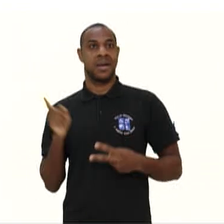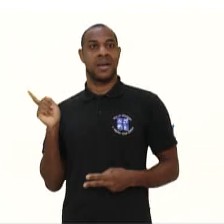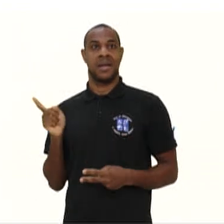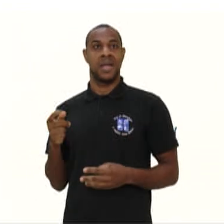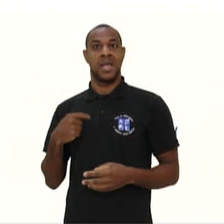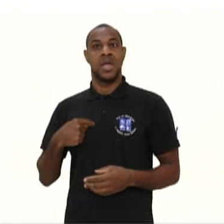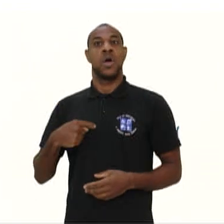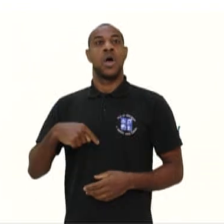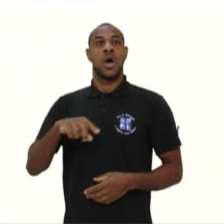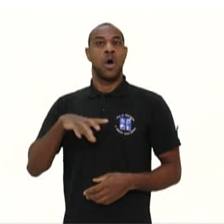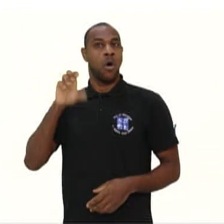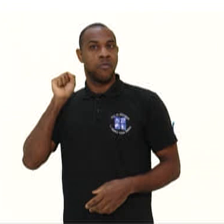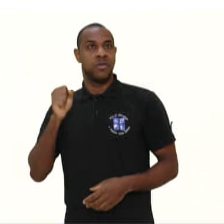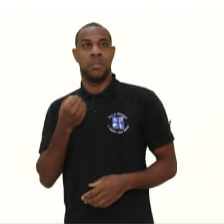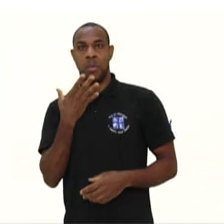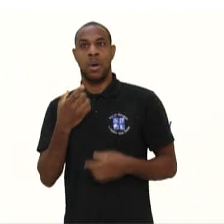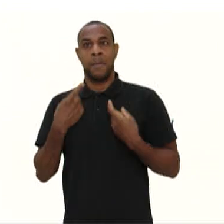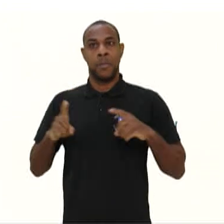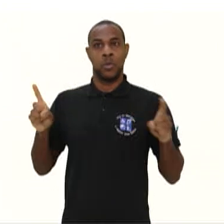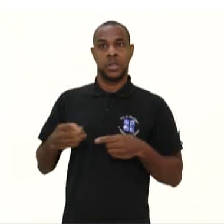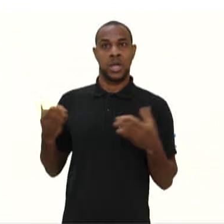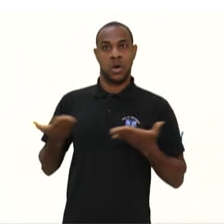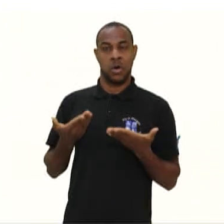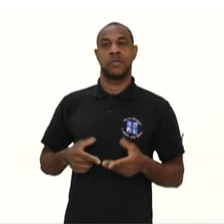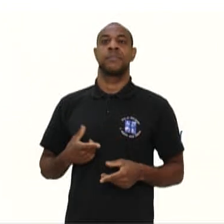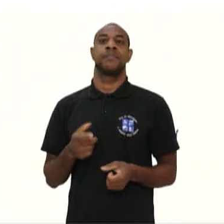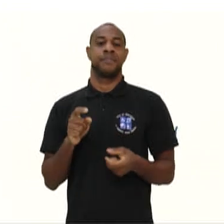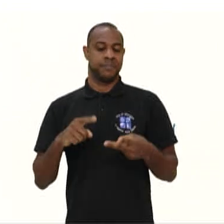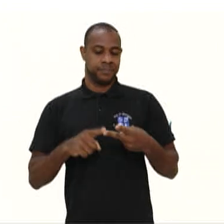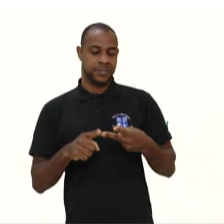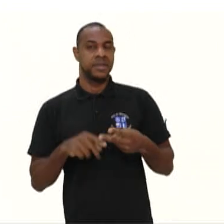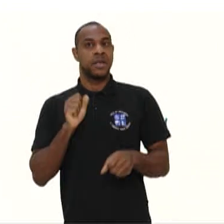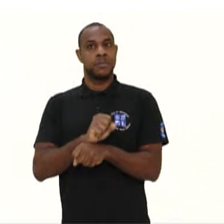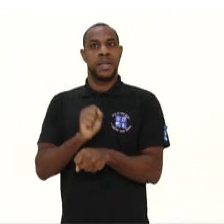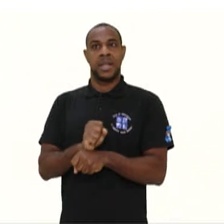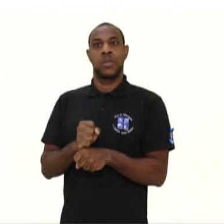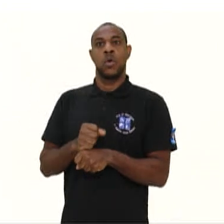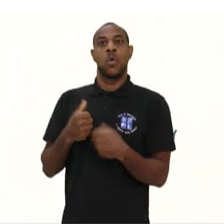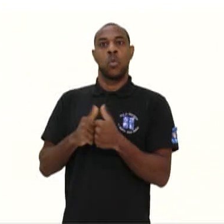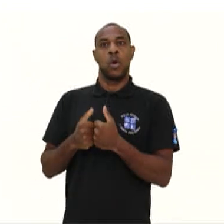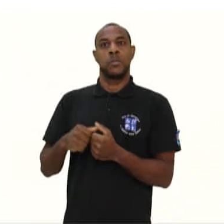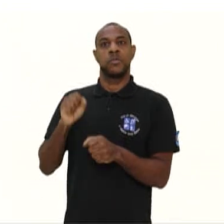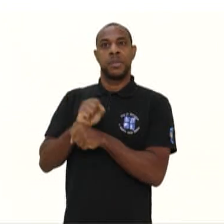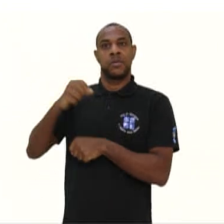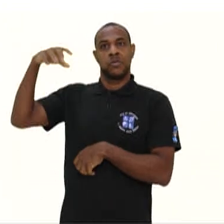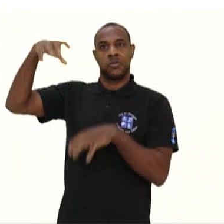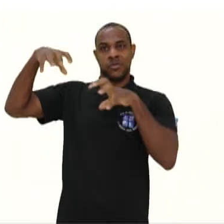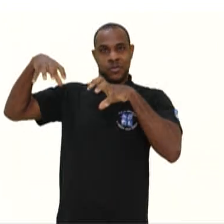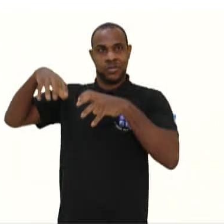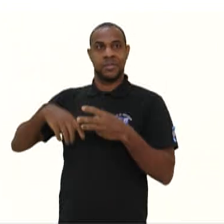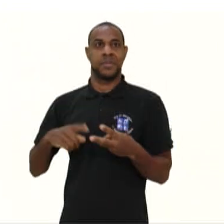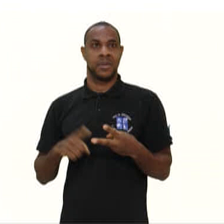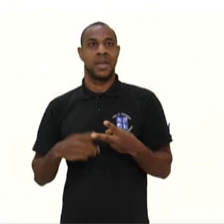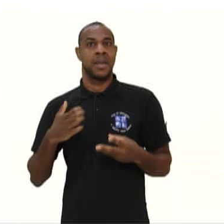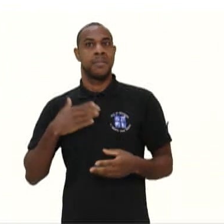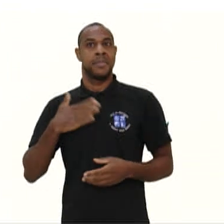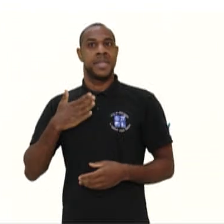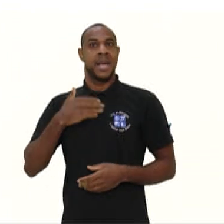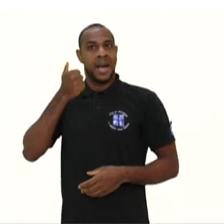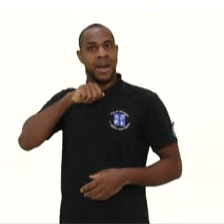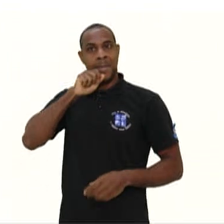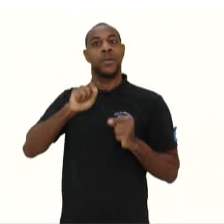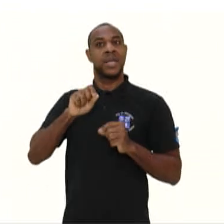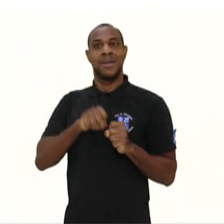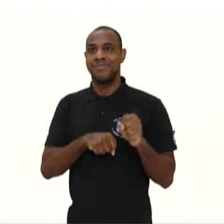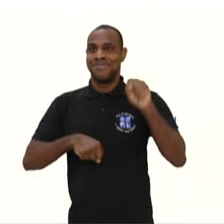música hoje. Eles estavam esperando o ônibus quando choveu. E minha mãe é uma super heroína. Vou dar um tempinho para